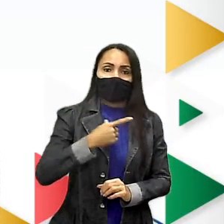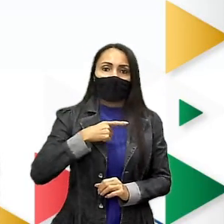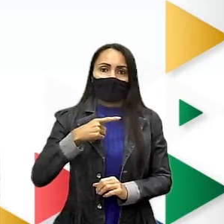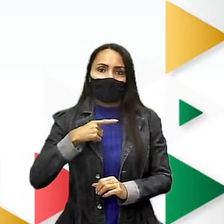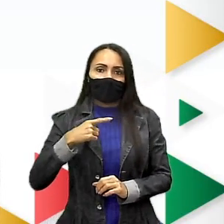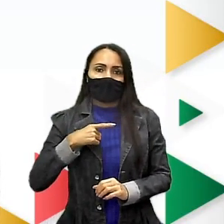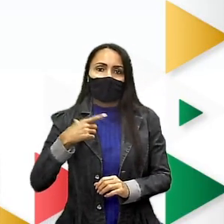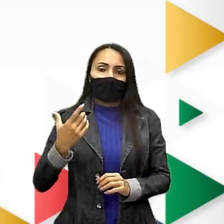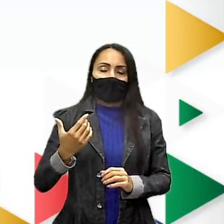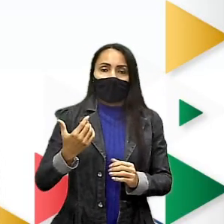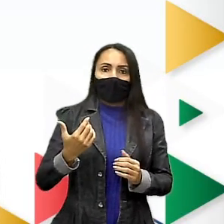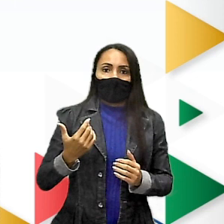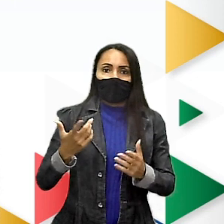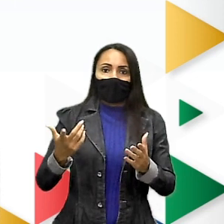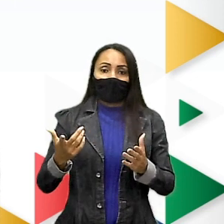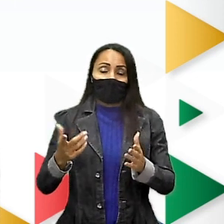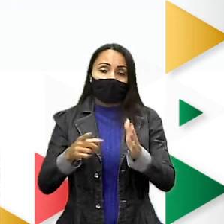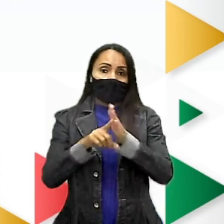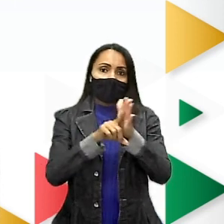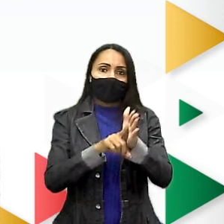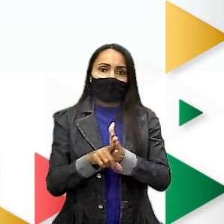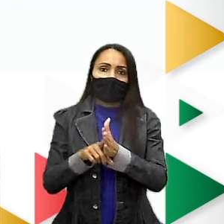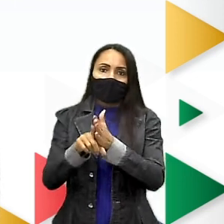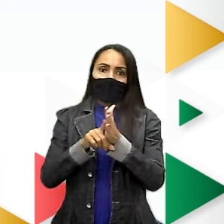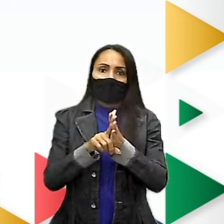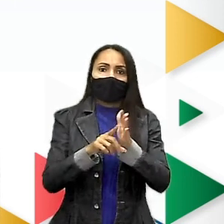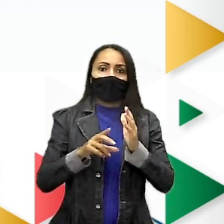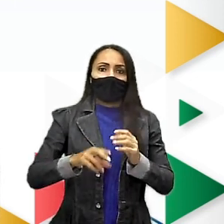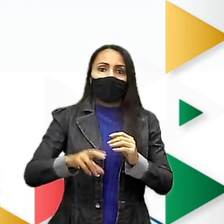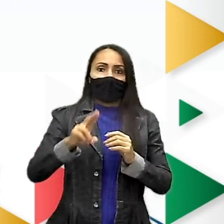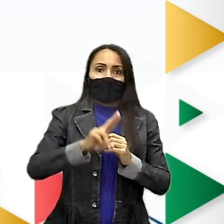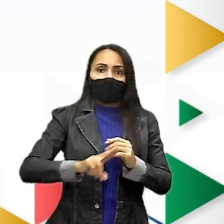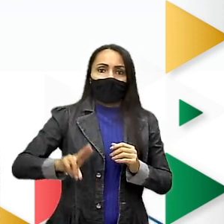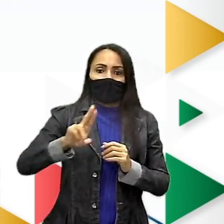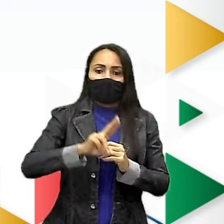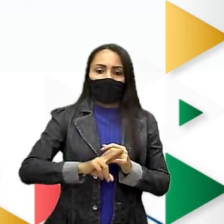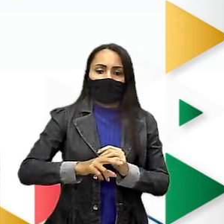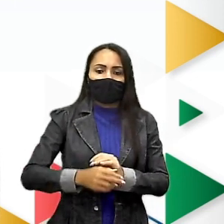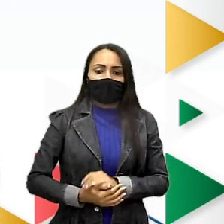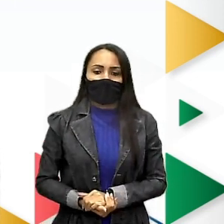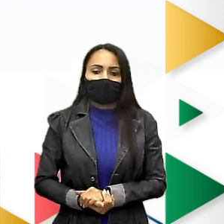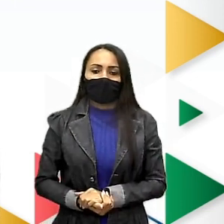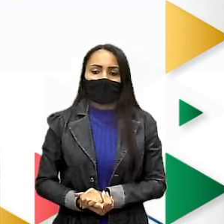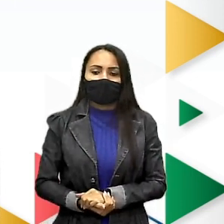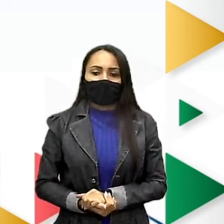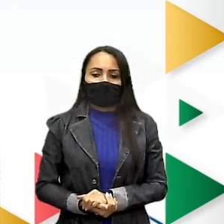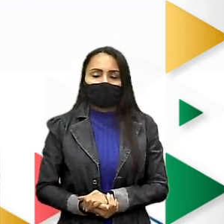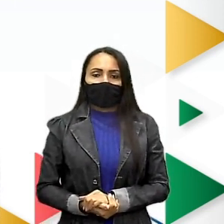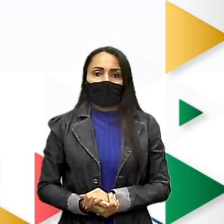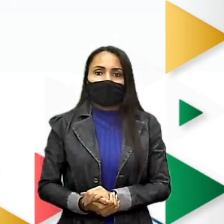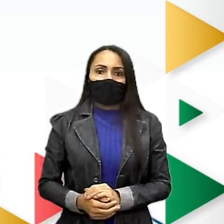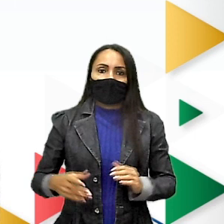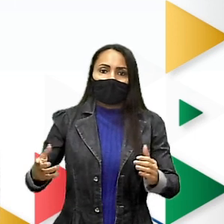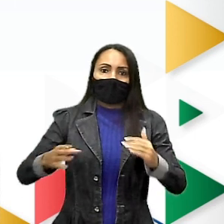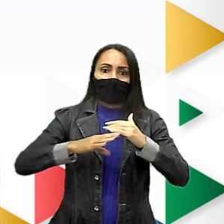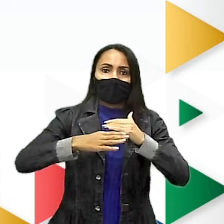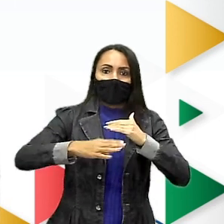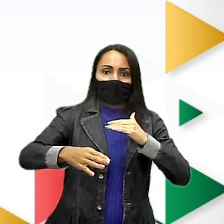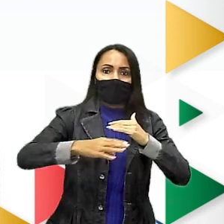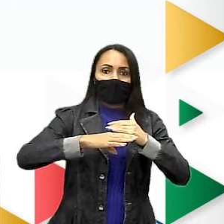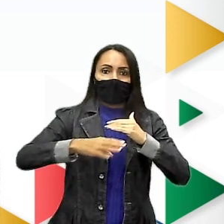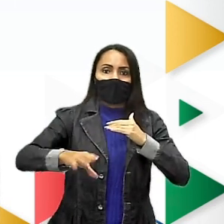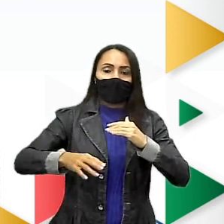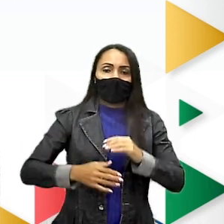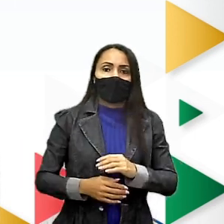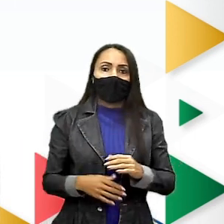as demais que estão em pesquisa, uso da fonte e da maré, da pressão da maré,